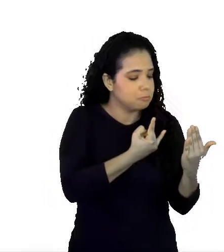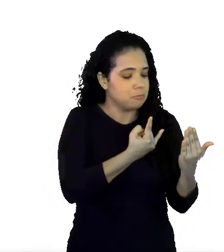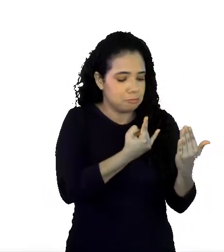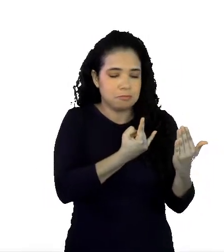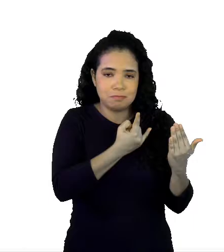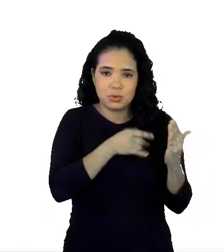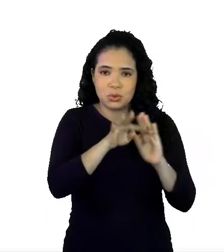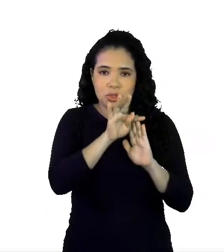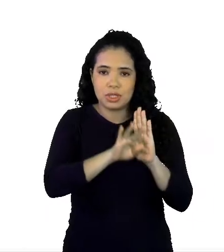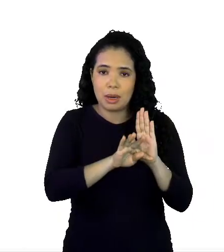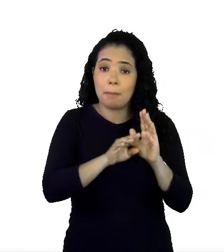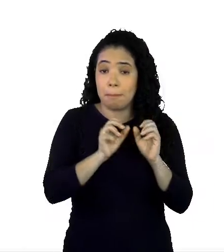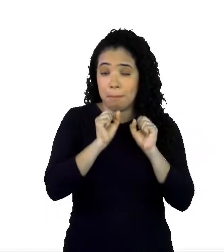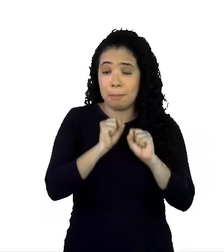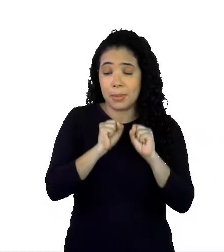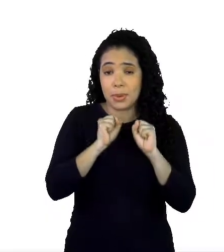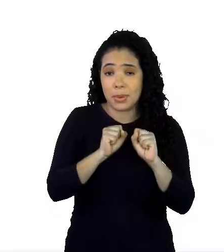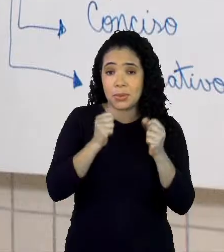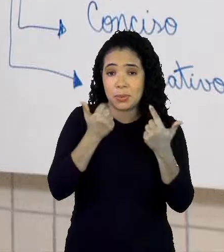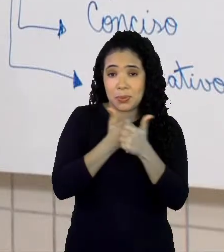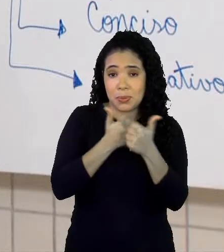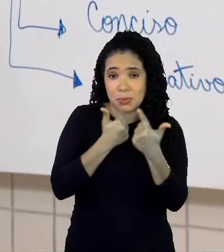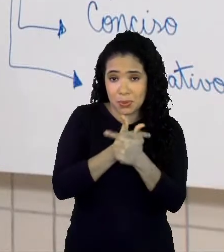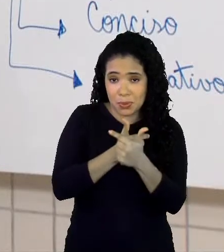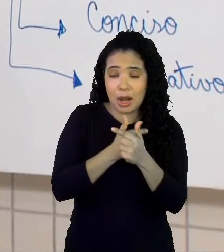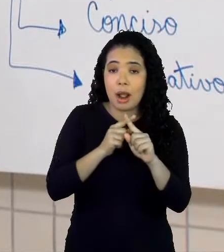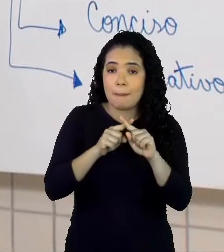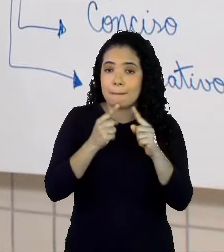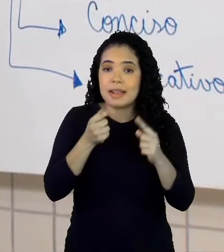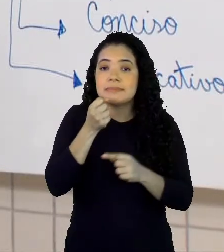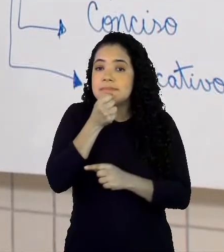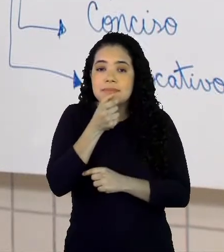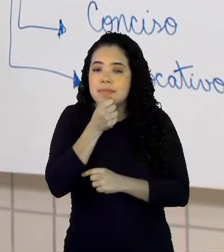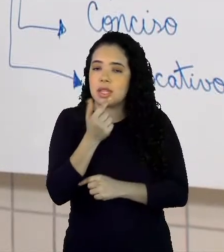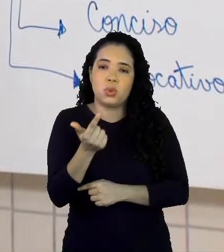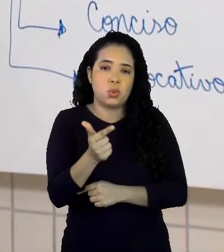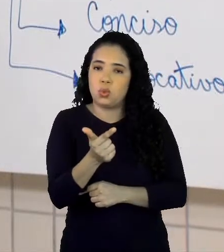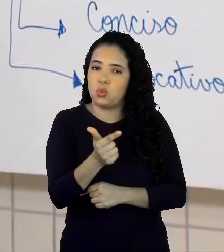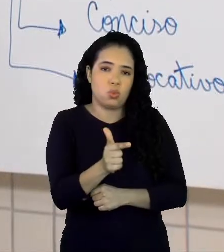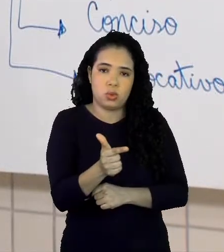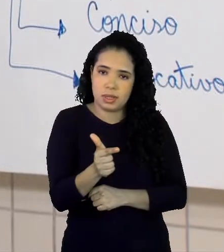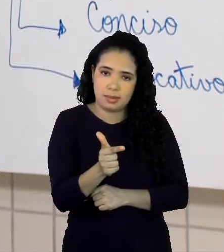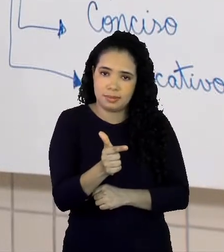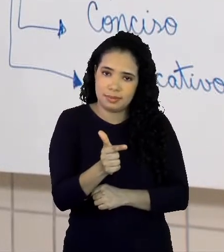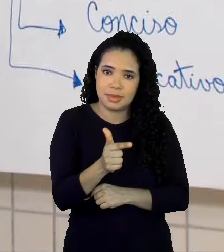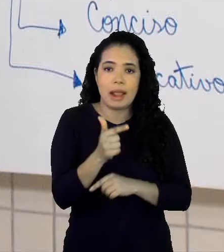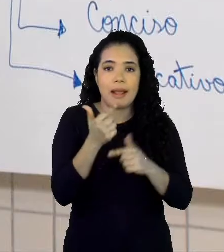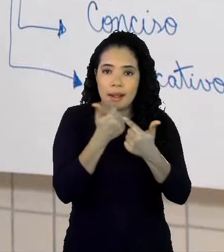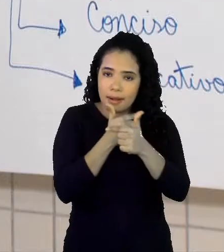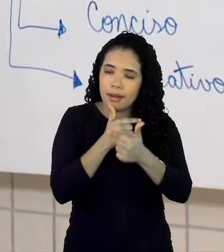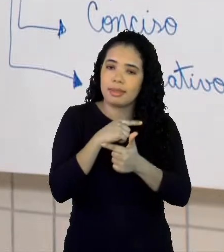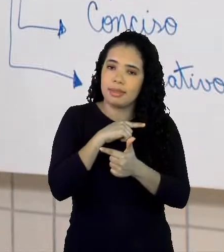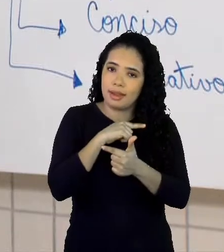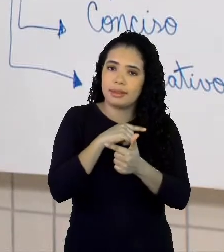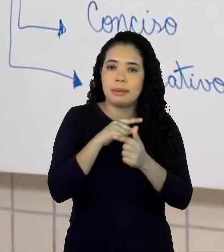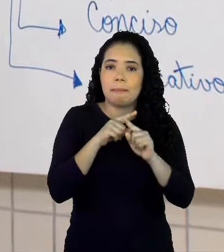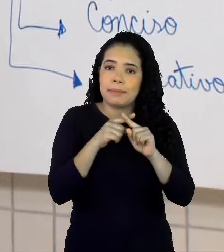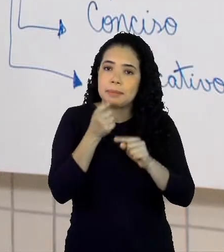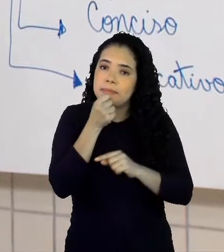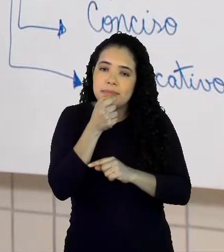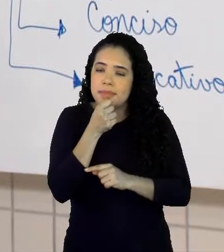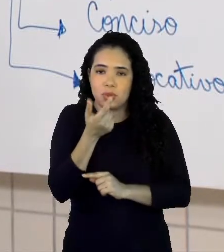que eu disse quando a gente estava analisando lá o conto Homens Não Choram. Né? Então, essas aí são